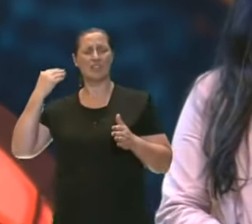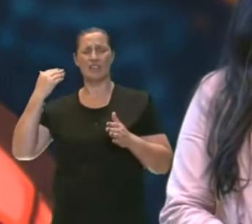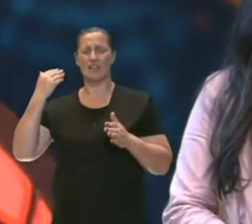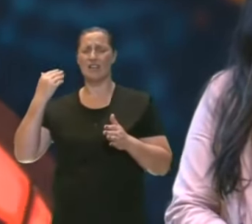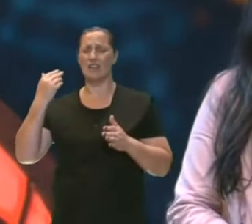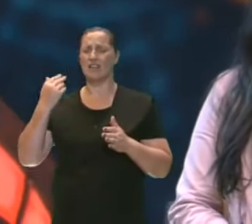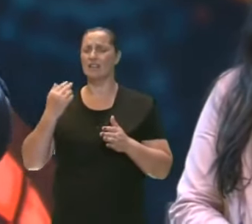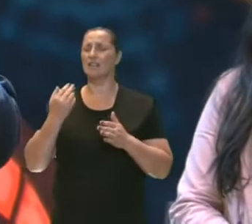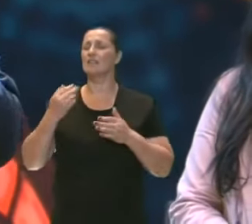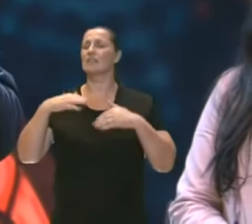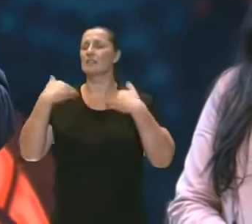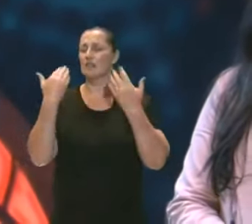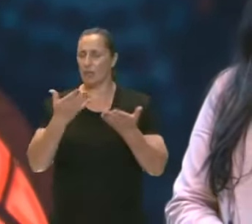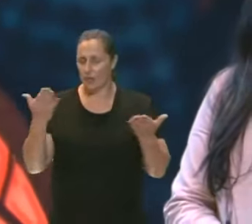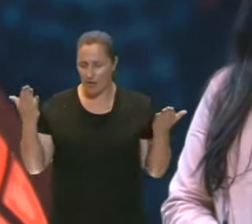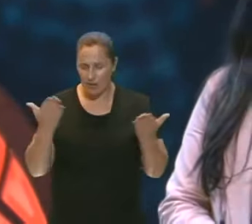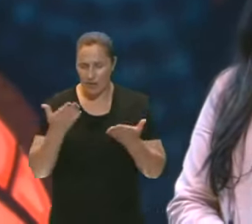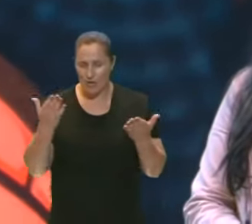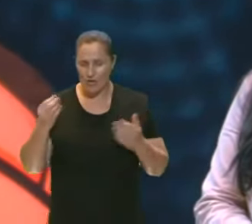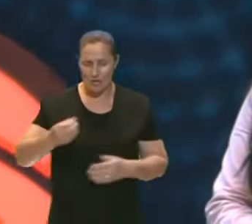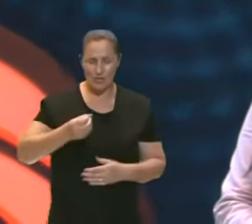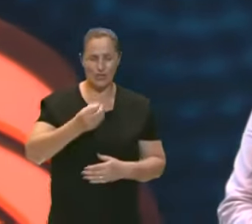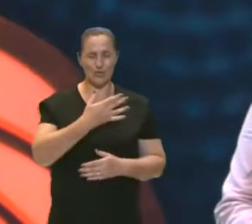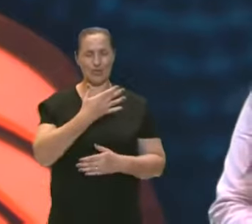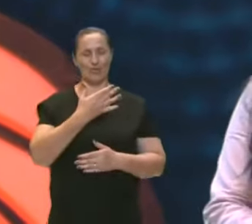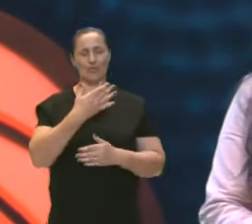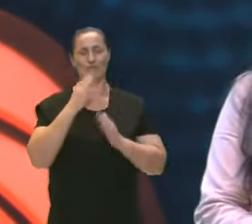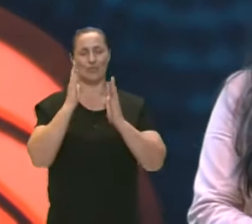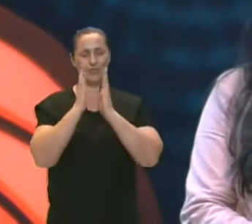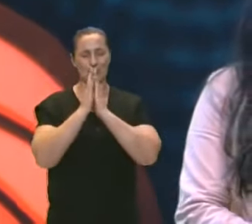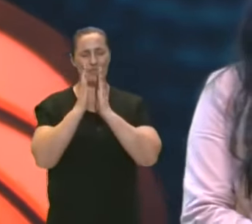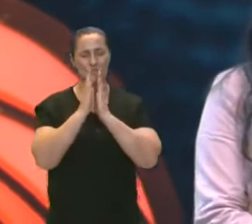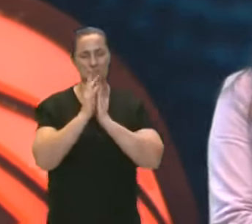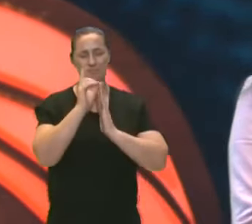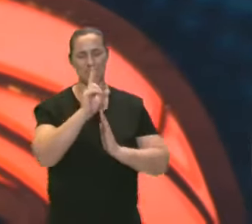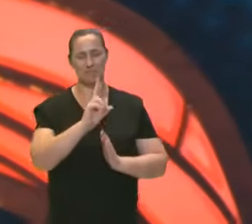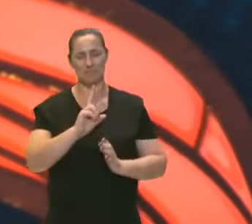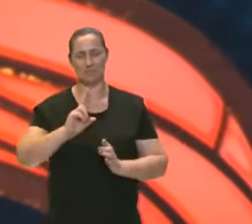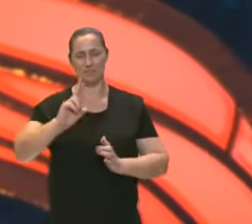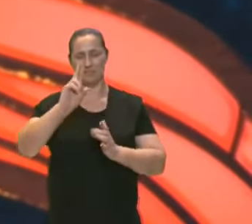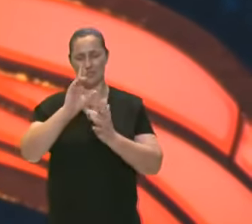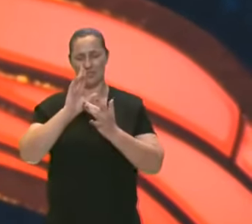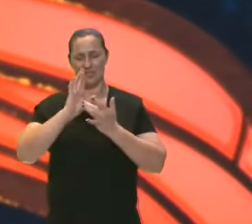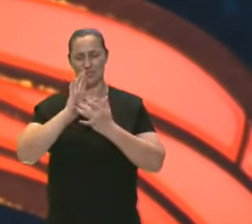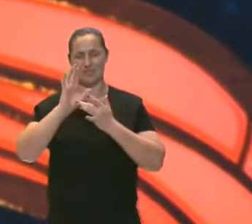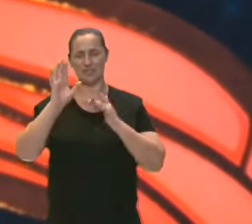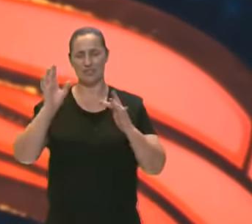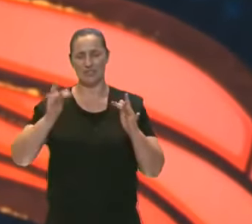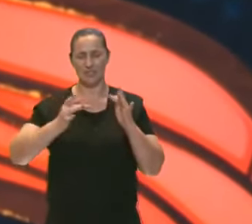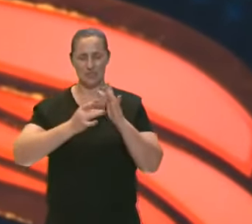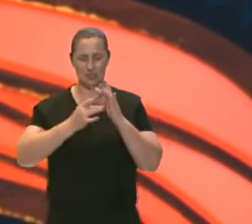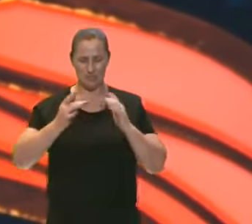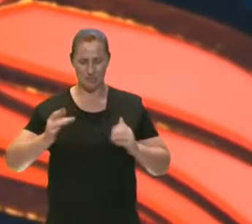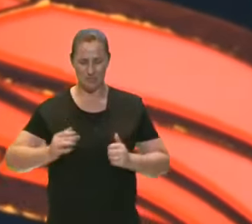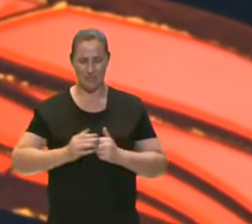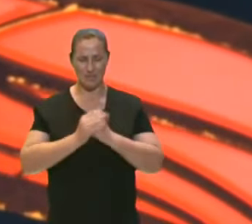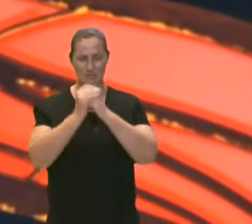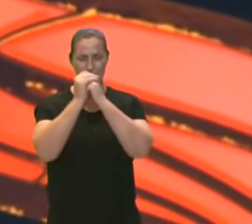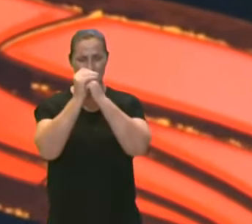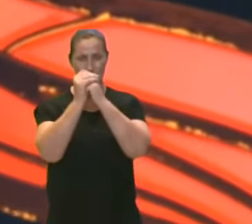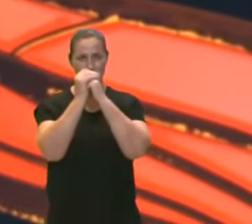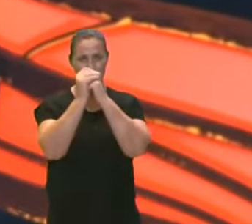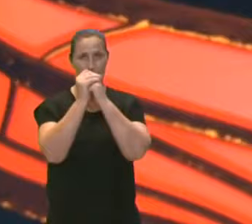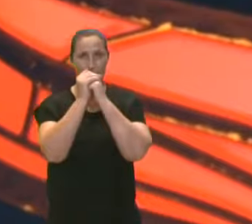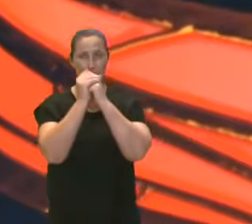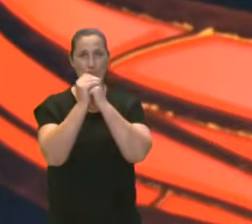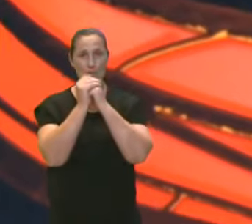novo na vida dessa gente. Nós oramos em nome de Jesus. Amém, amém,